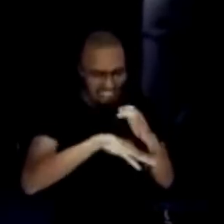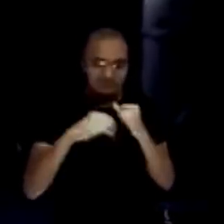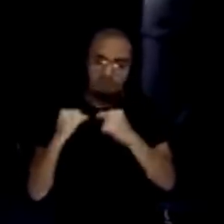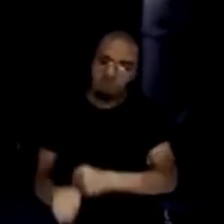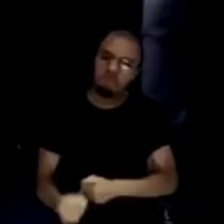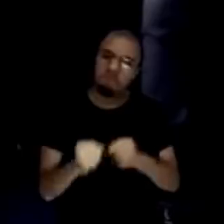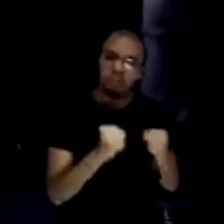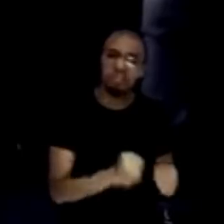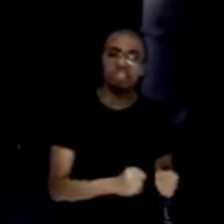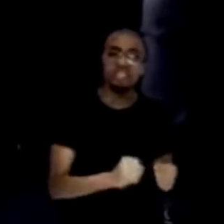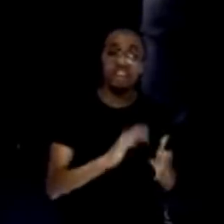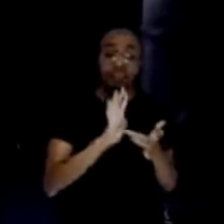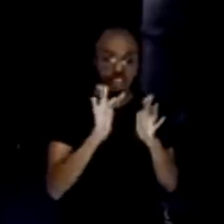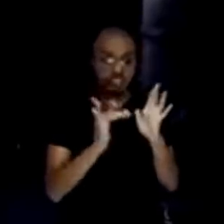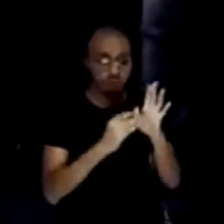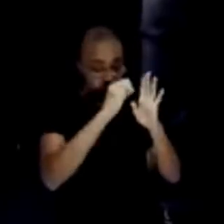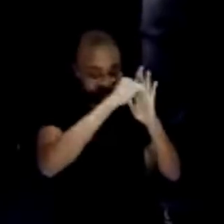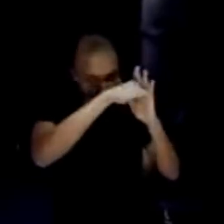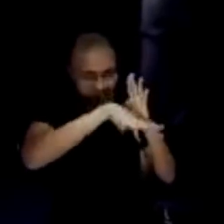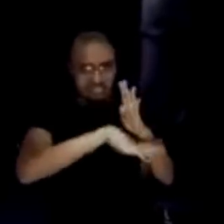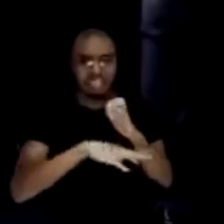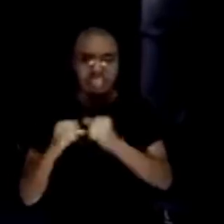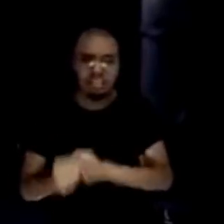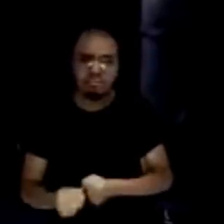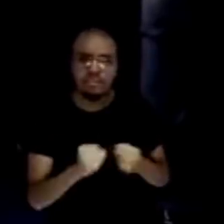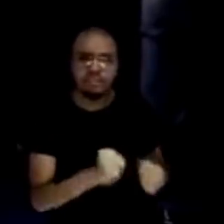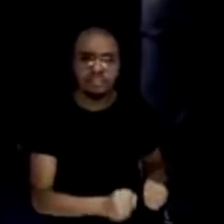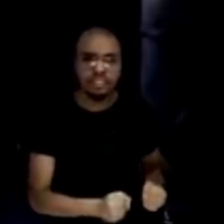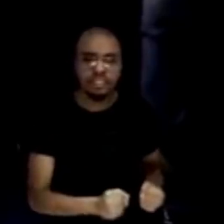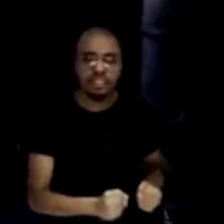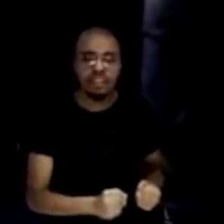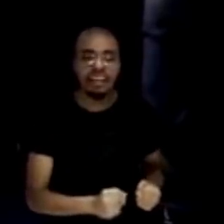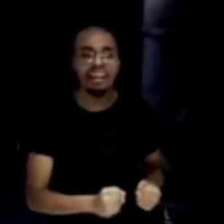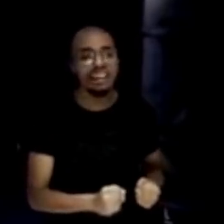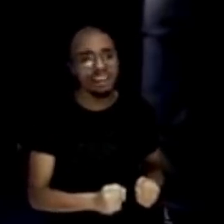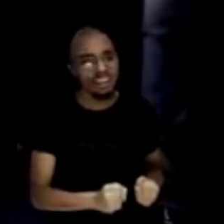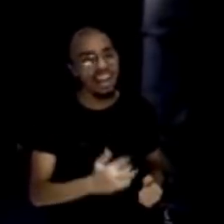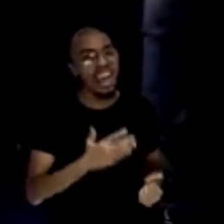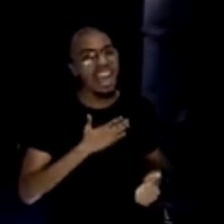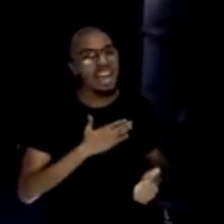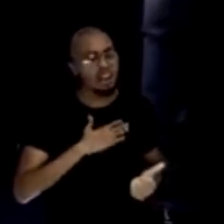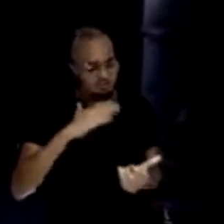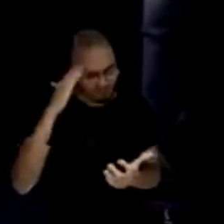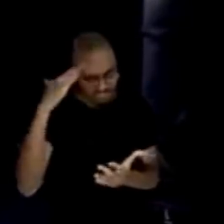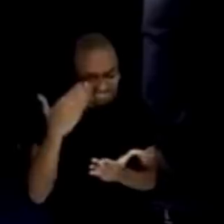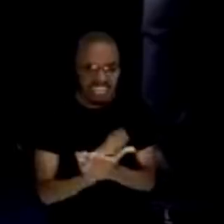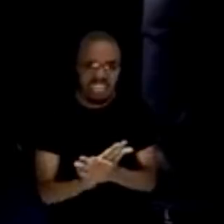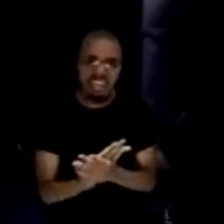Lírio! O sangue de Jesus tem poder. Eu creio. Eu creio.